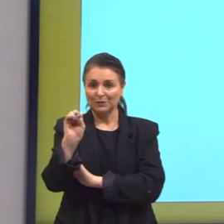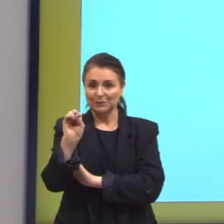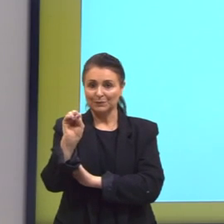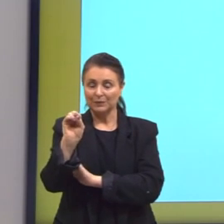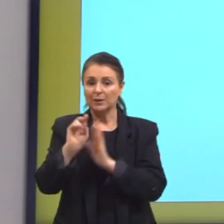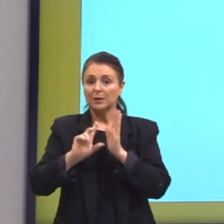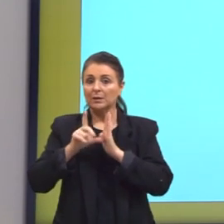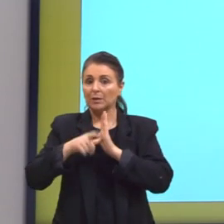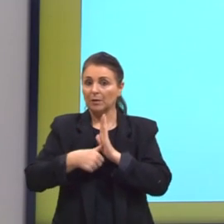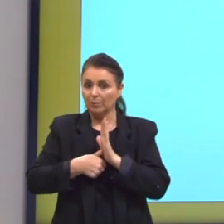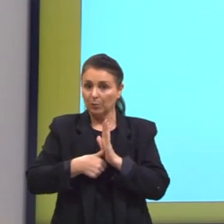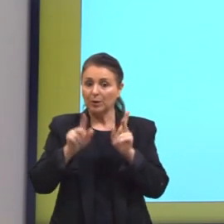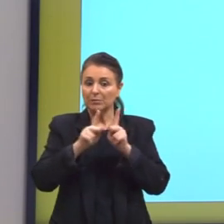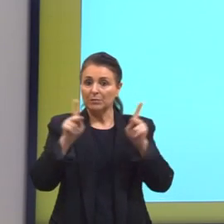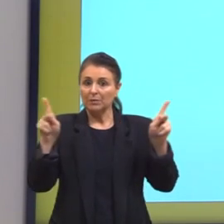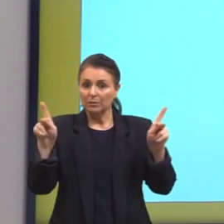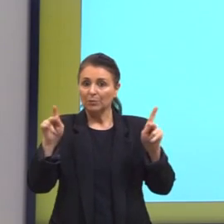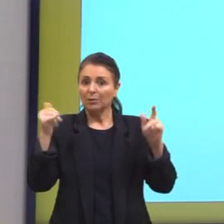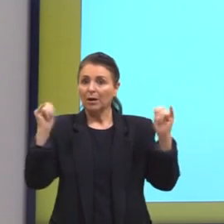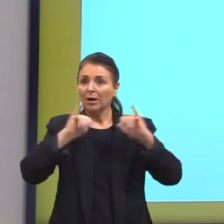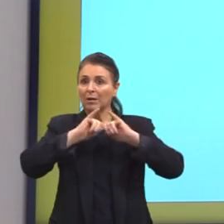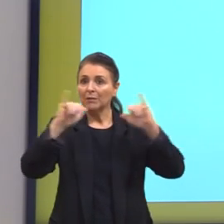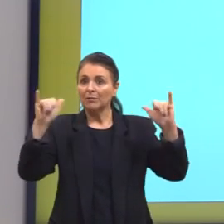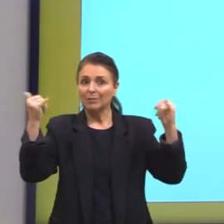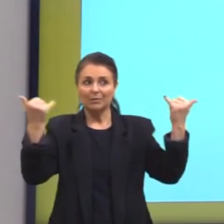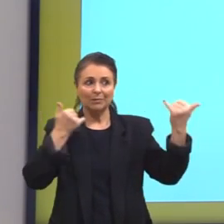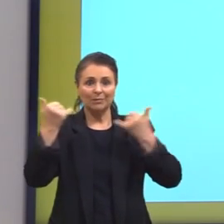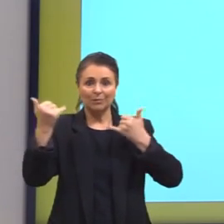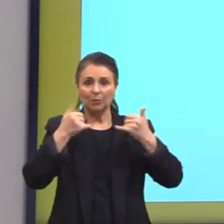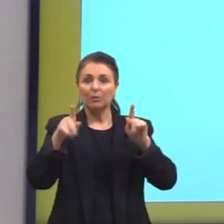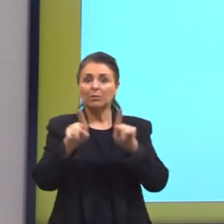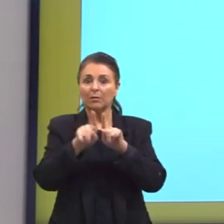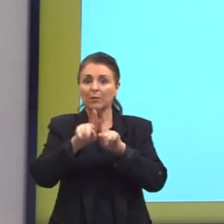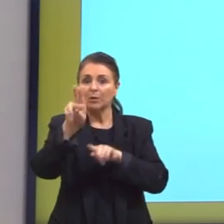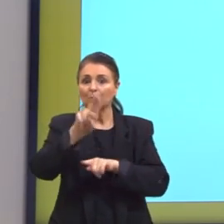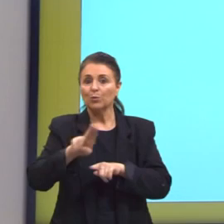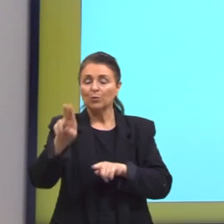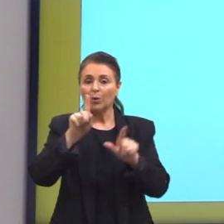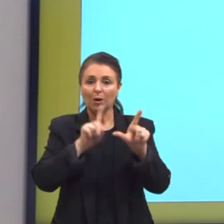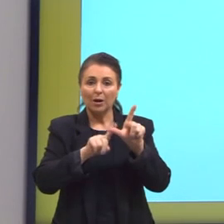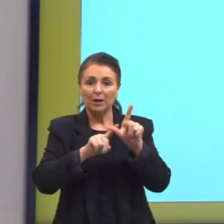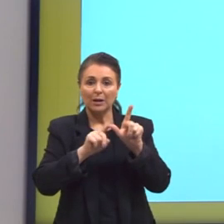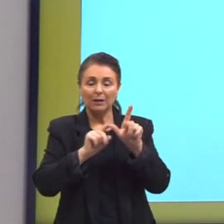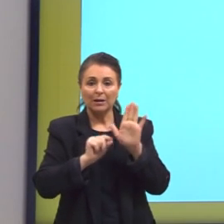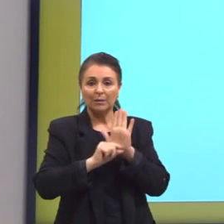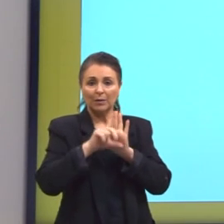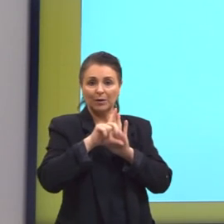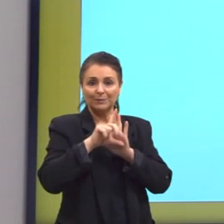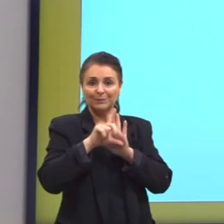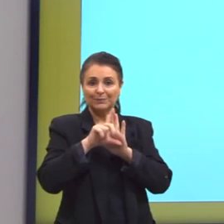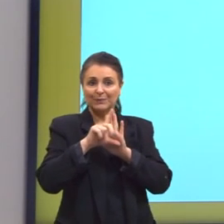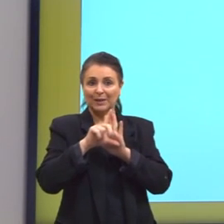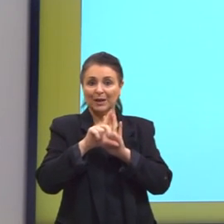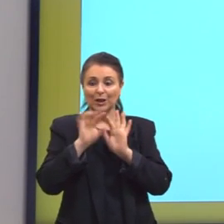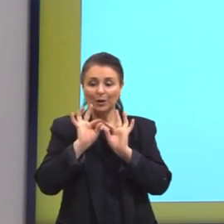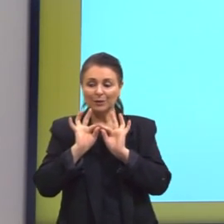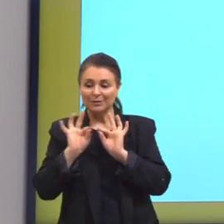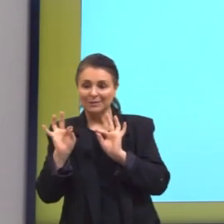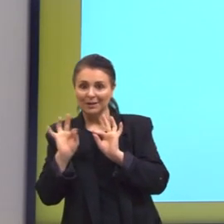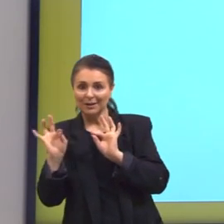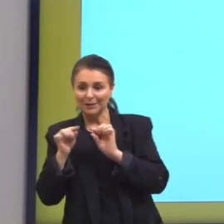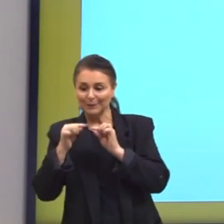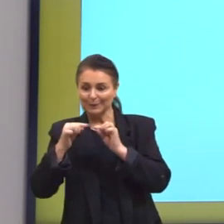era da informação também com letra maiúscula E aí eu sinalizei aqui no finalzinho abaixo